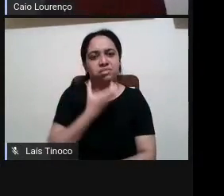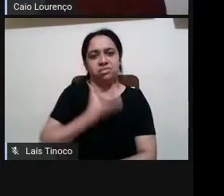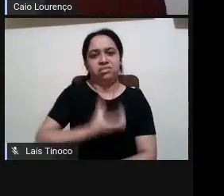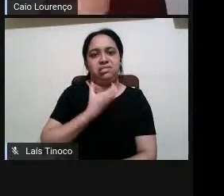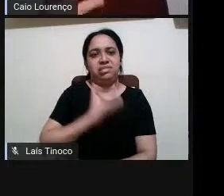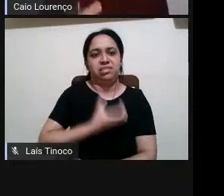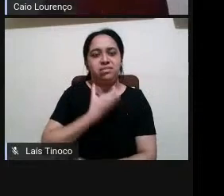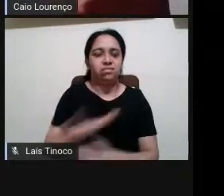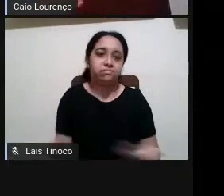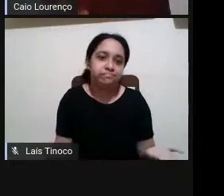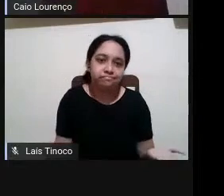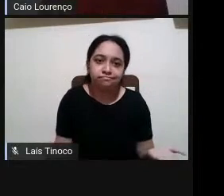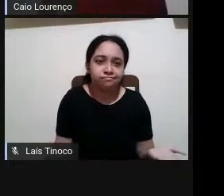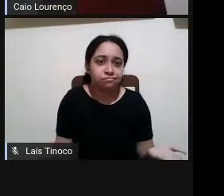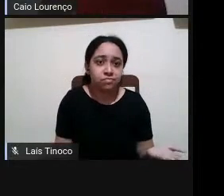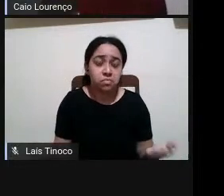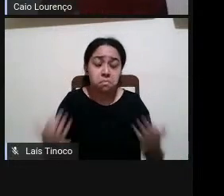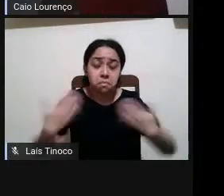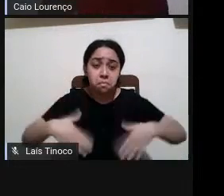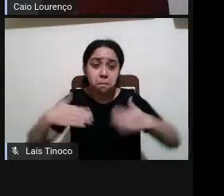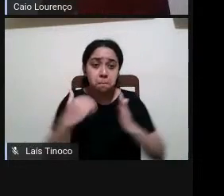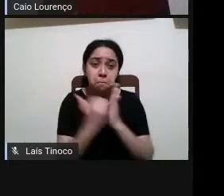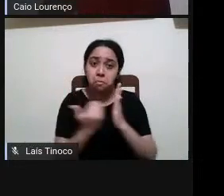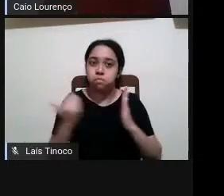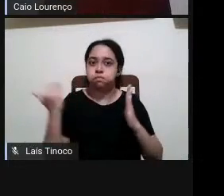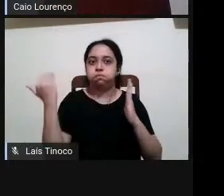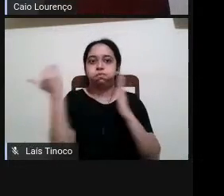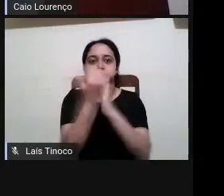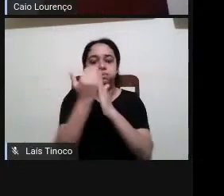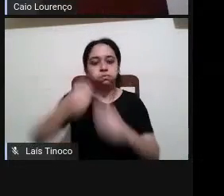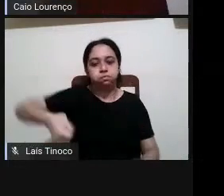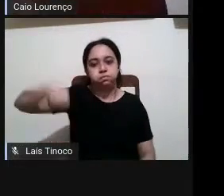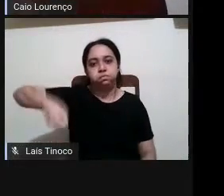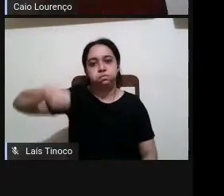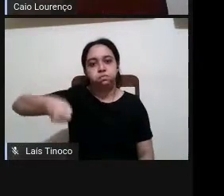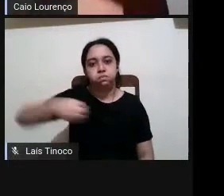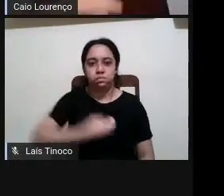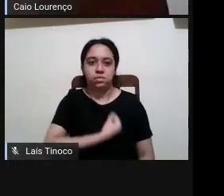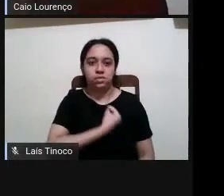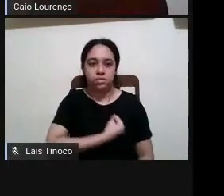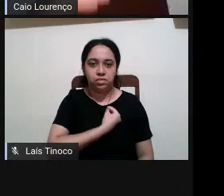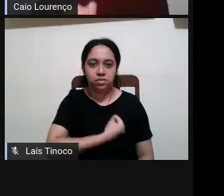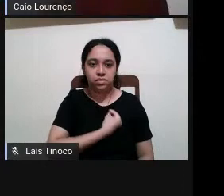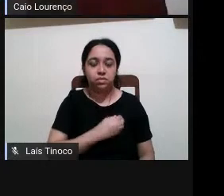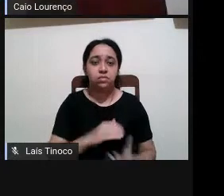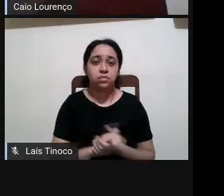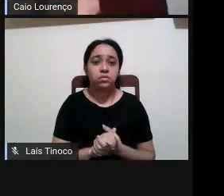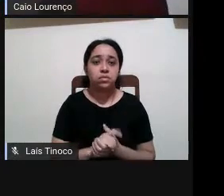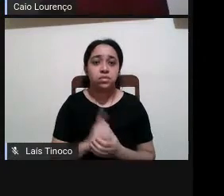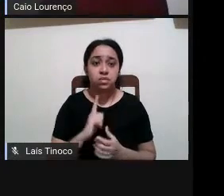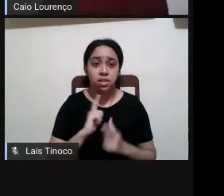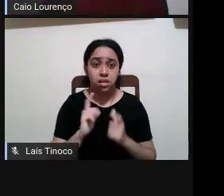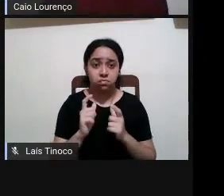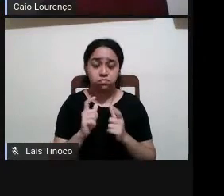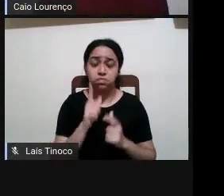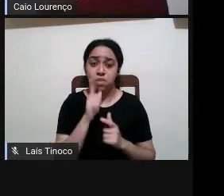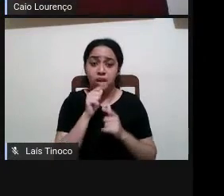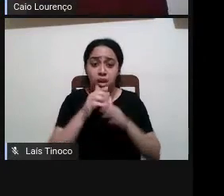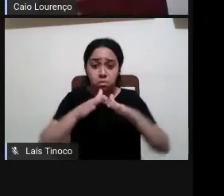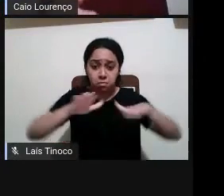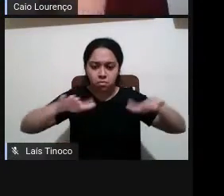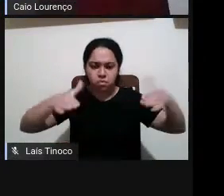você percebe um volume muito grande de sacolas plásticas. Como nós temos uma amplitude de maré muito